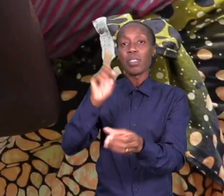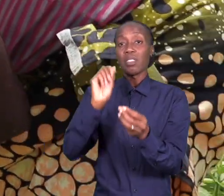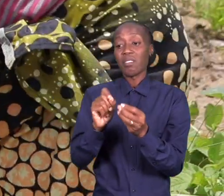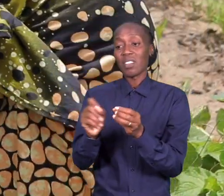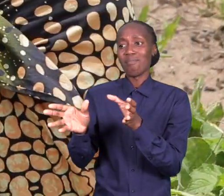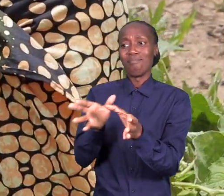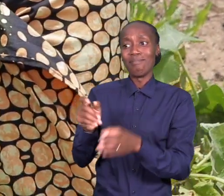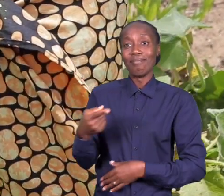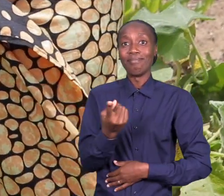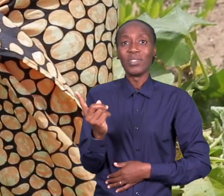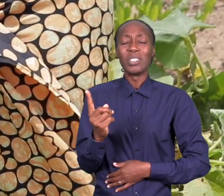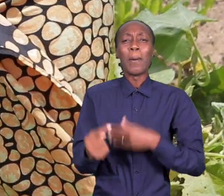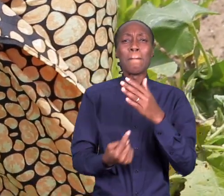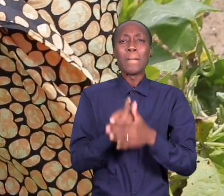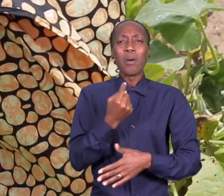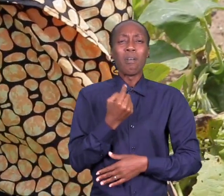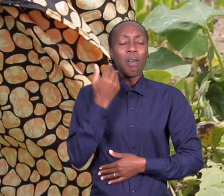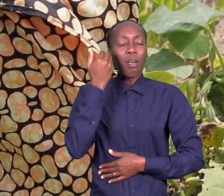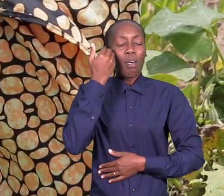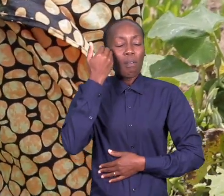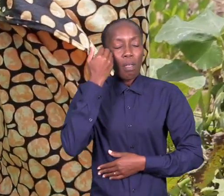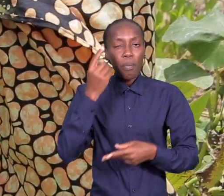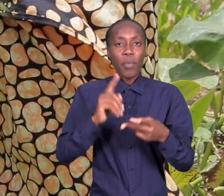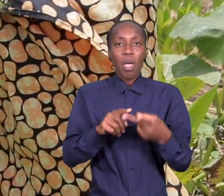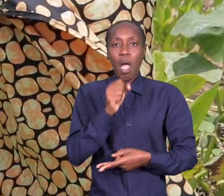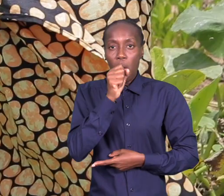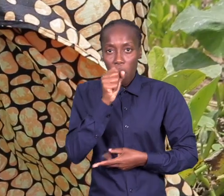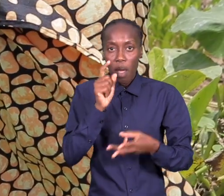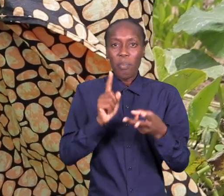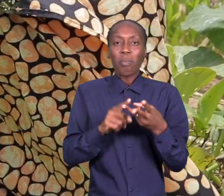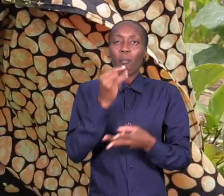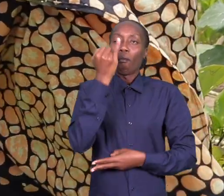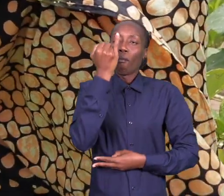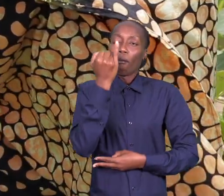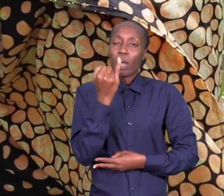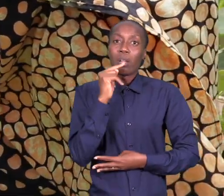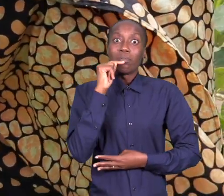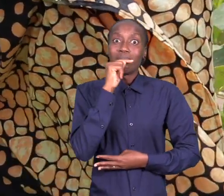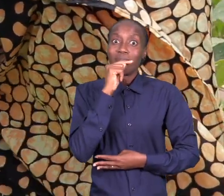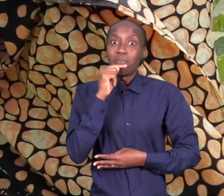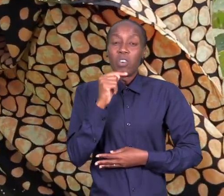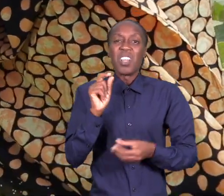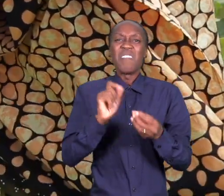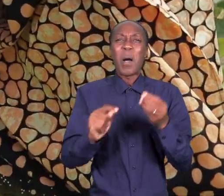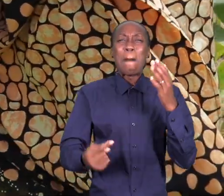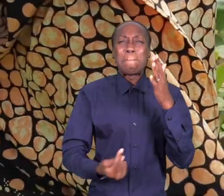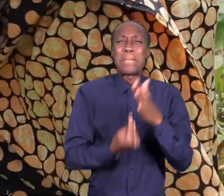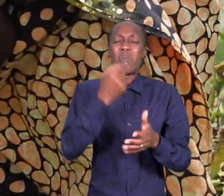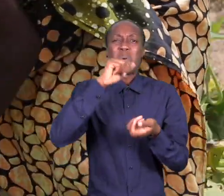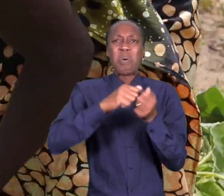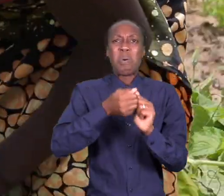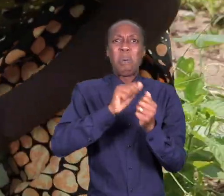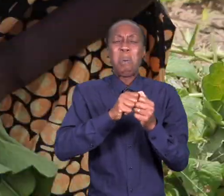as boas práticas, sintomas como febre, tosse, anemia, perda de peso, falta de apetite